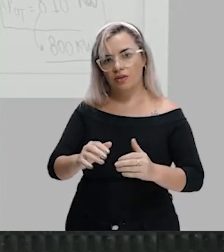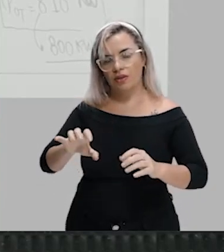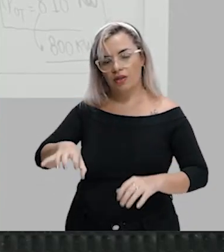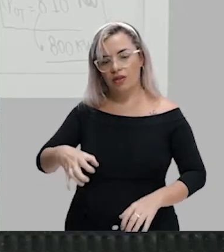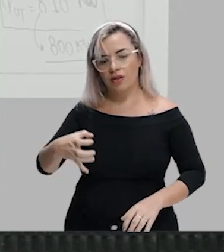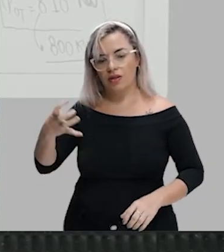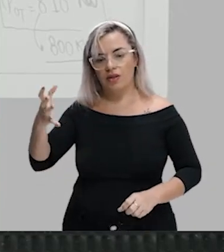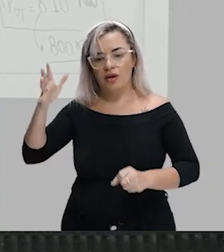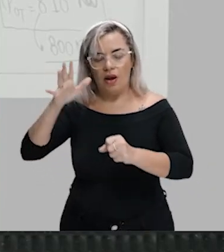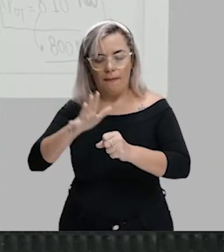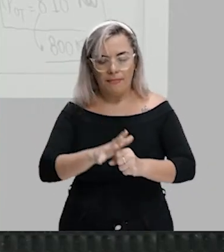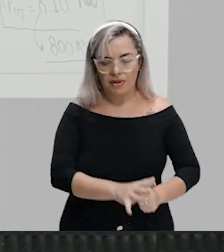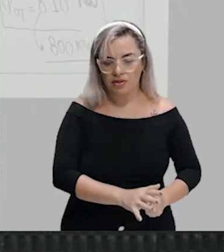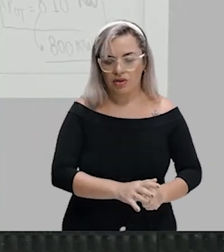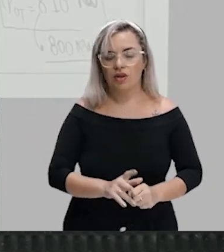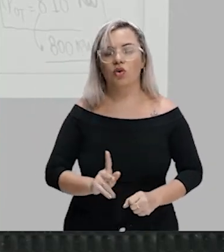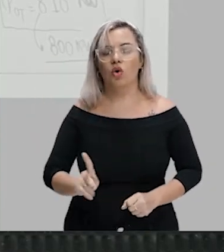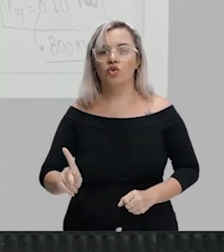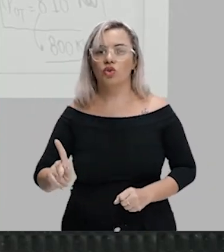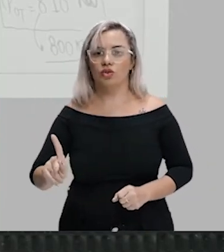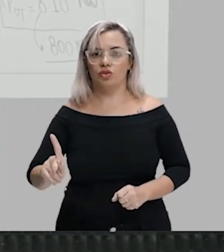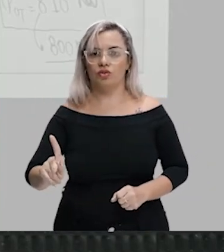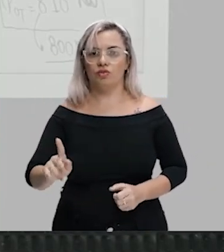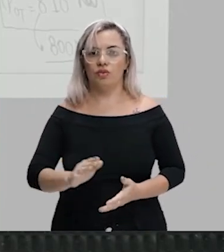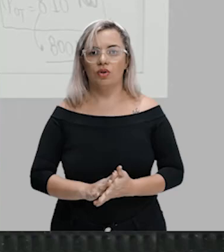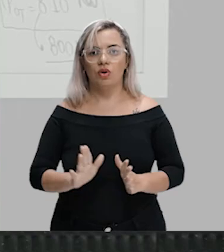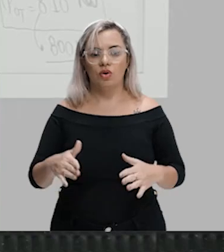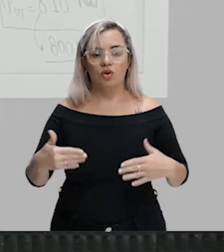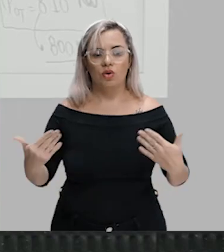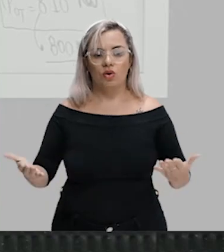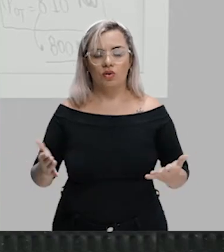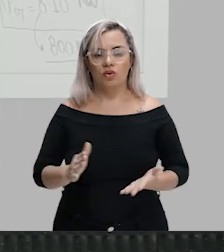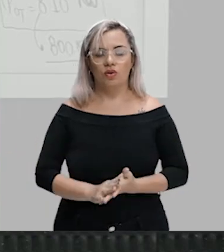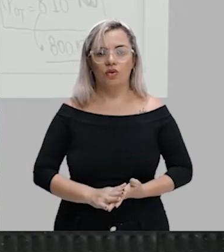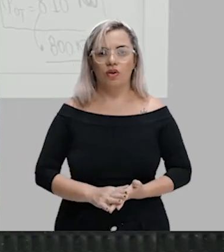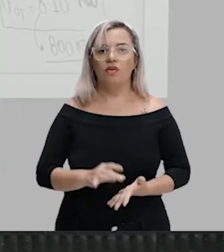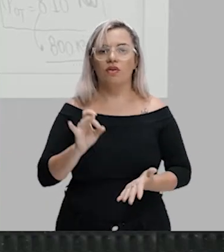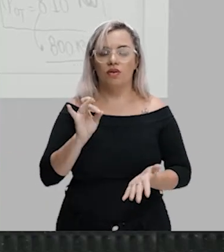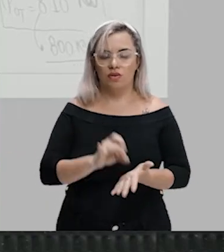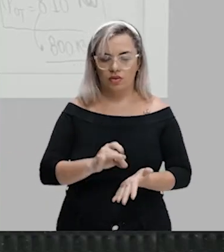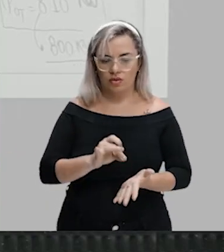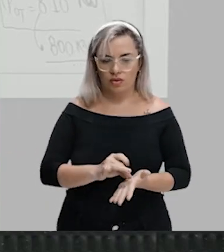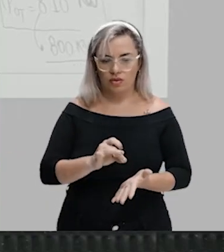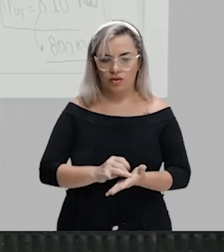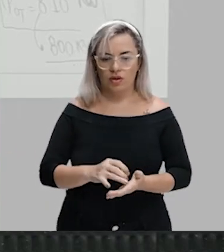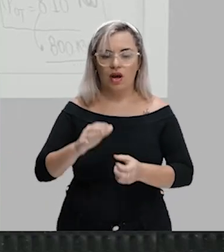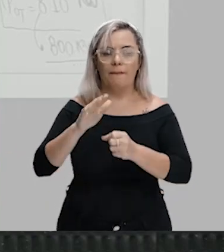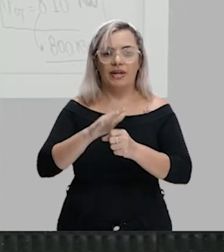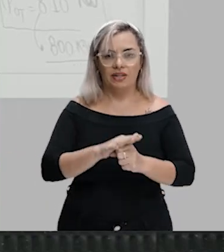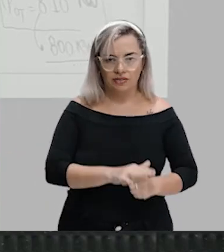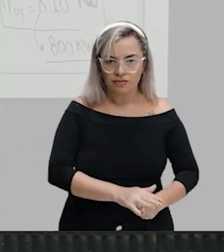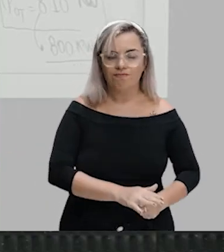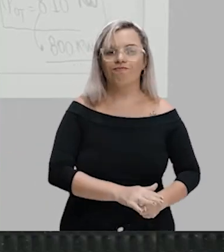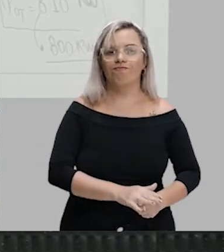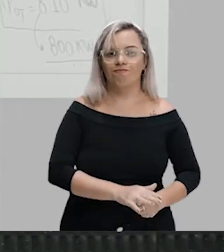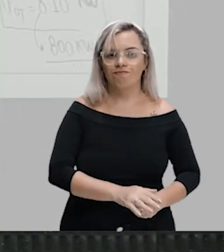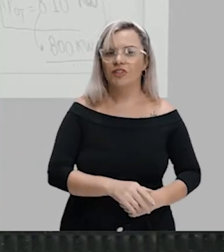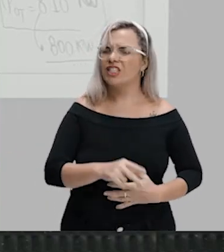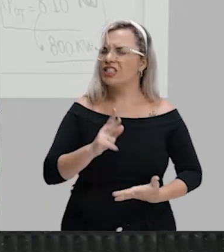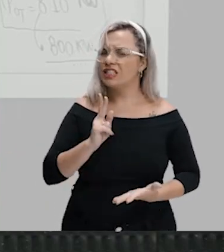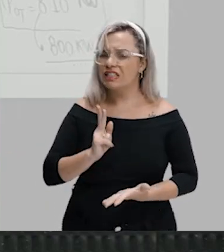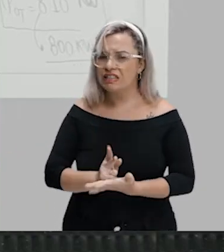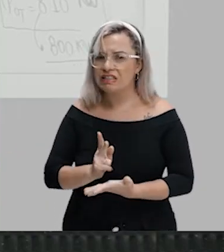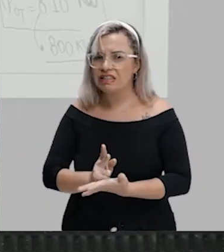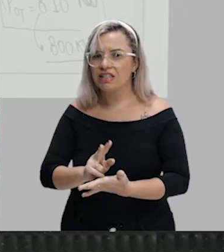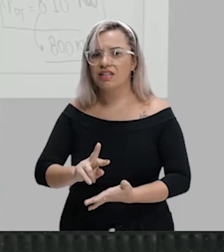sempre ocorre a pressão constante. Certo? No isobárico, de fato, é quando a pressão ele é